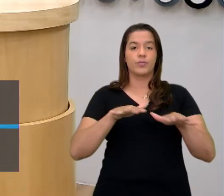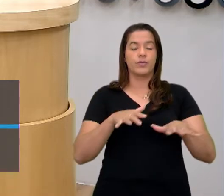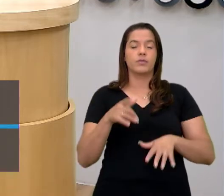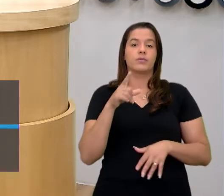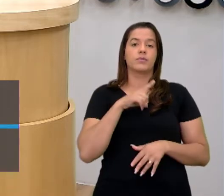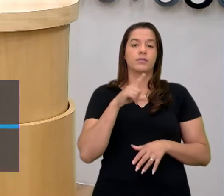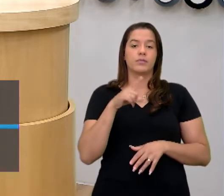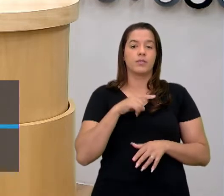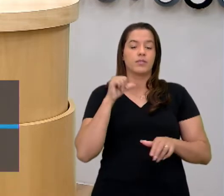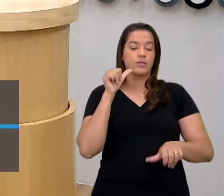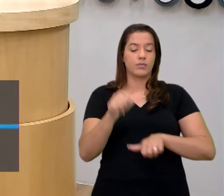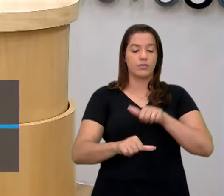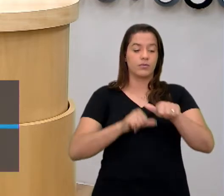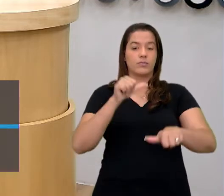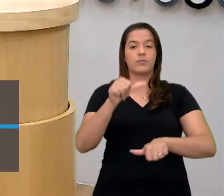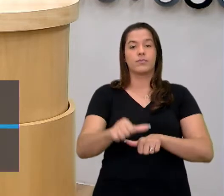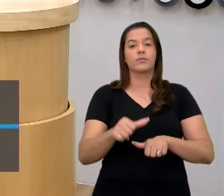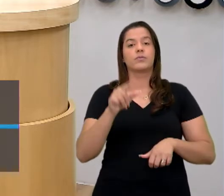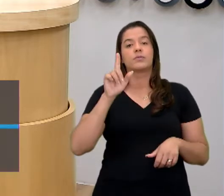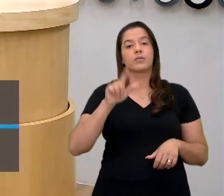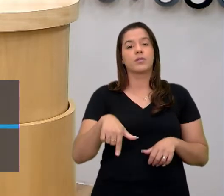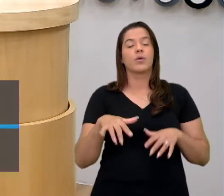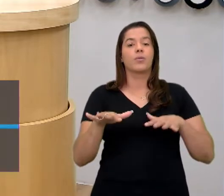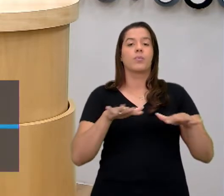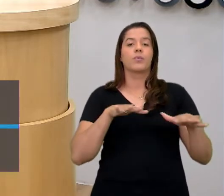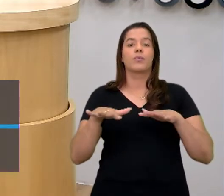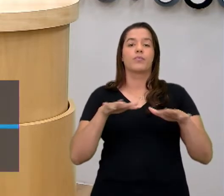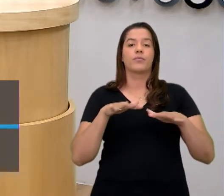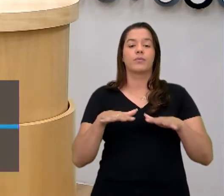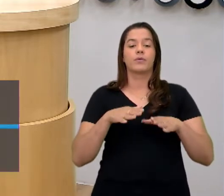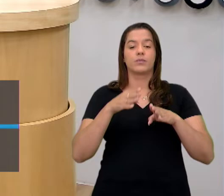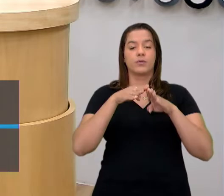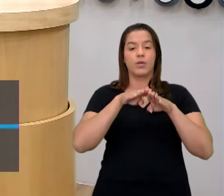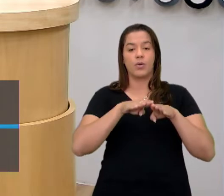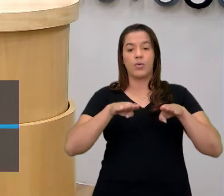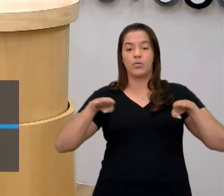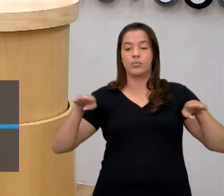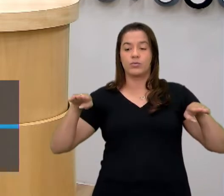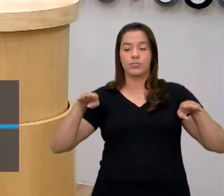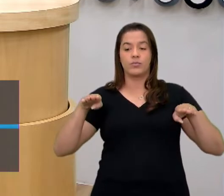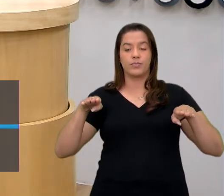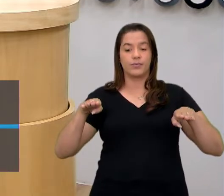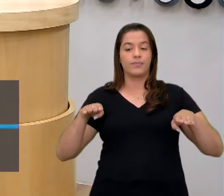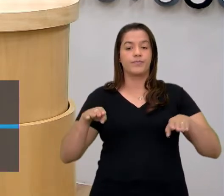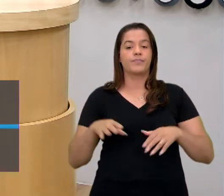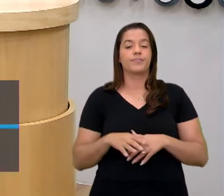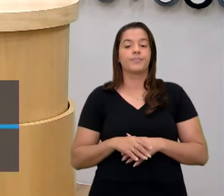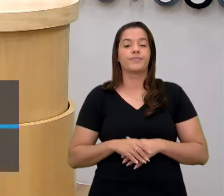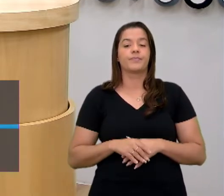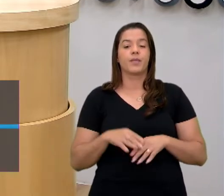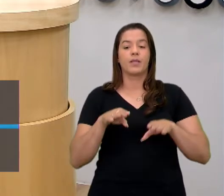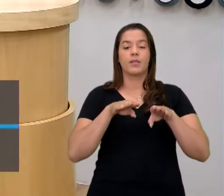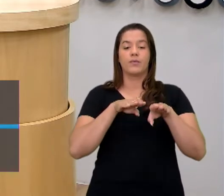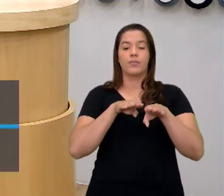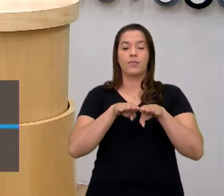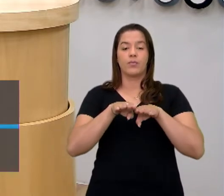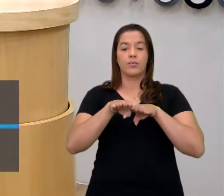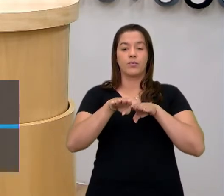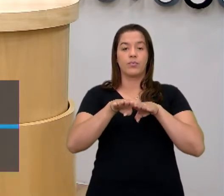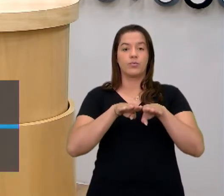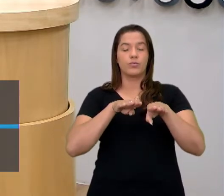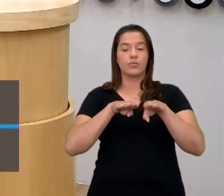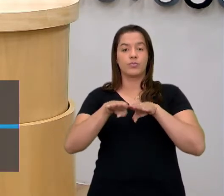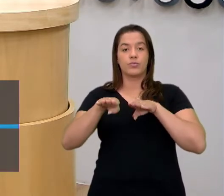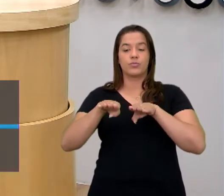movimento transformante, que é um movimento horizontal das placas, né? Ou seja, elas vão deslizando uma ao lado